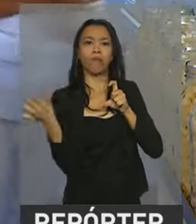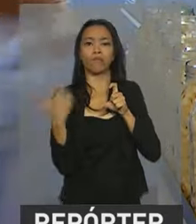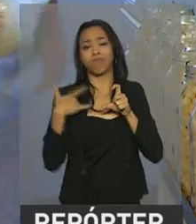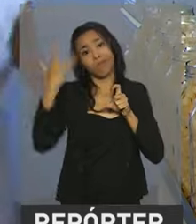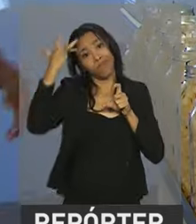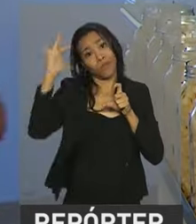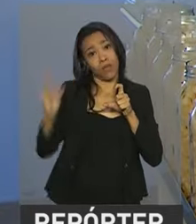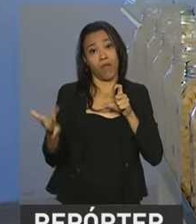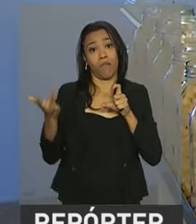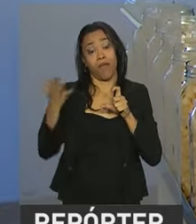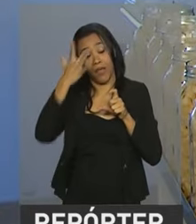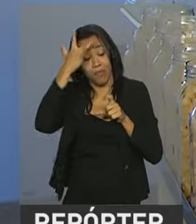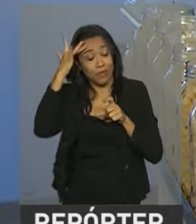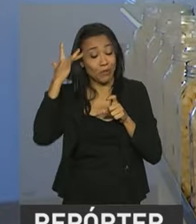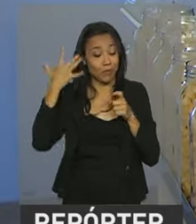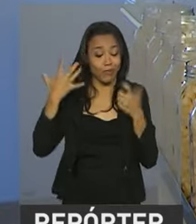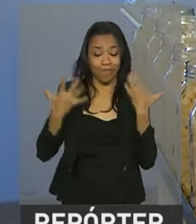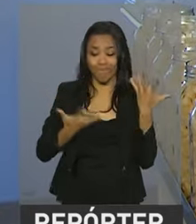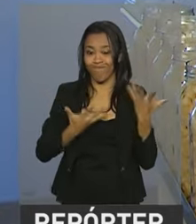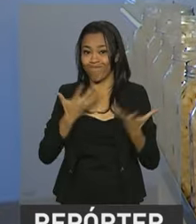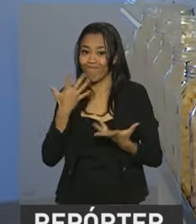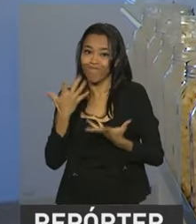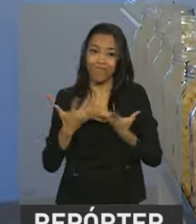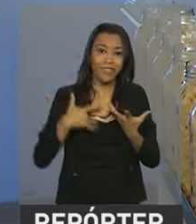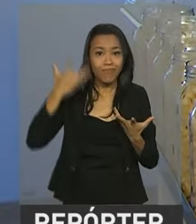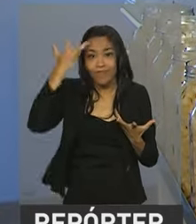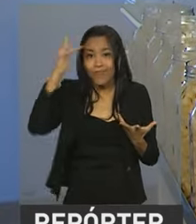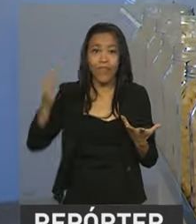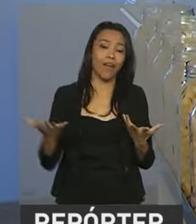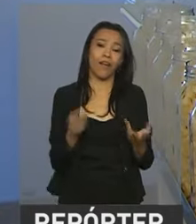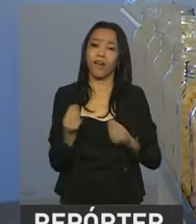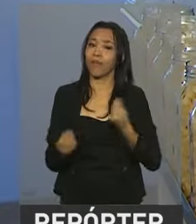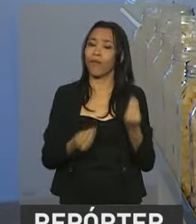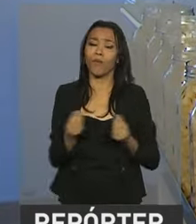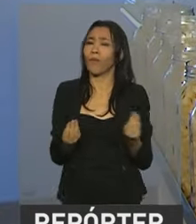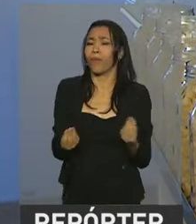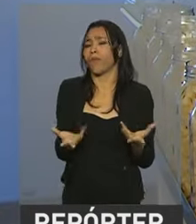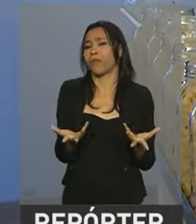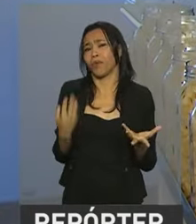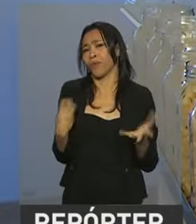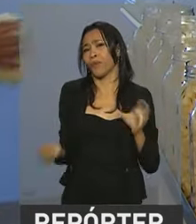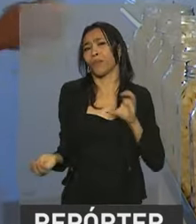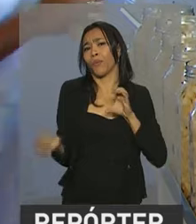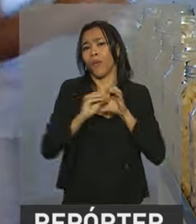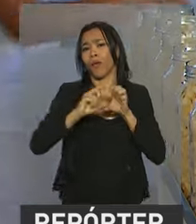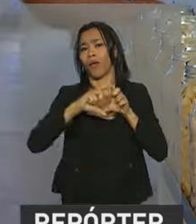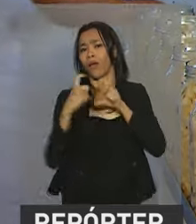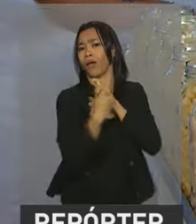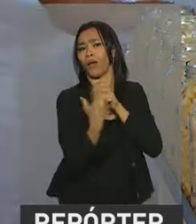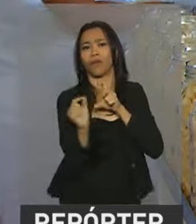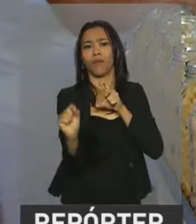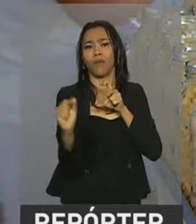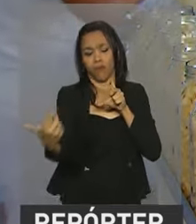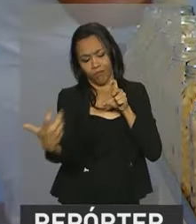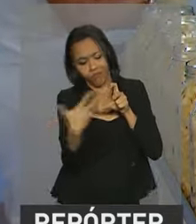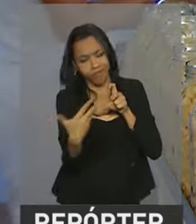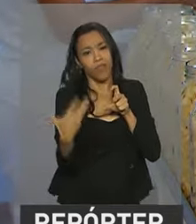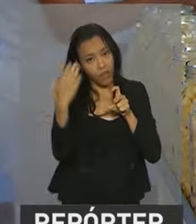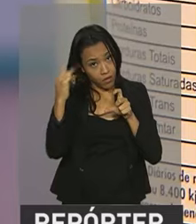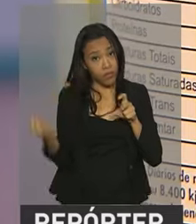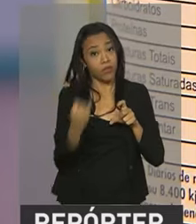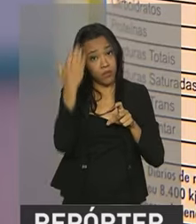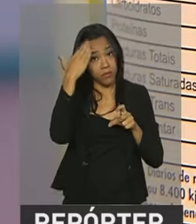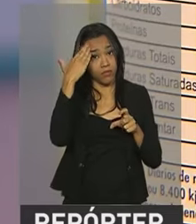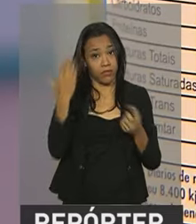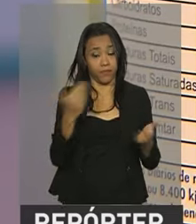acaba a pessoa fica sem saber o que que que que ela tem que colocar naquele rótulo né é importante saber disso